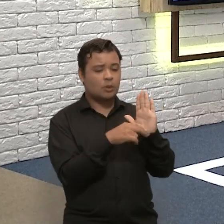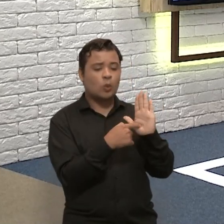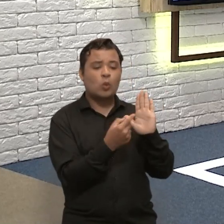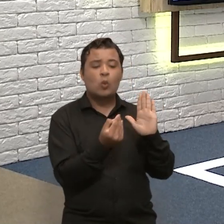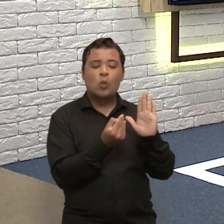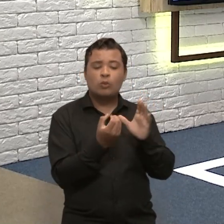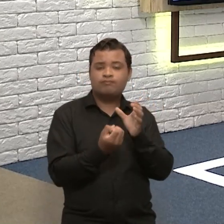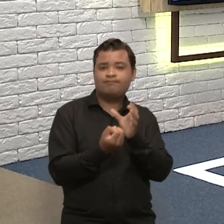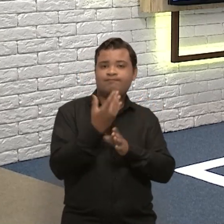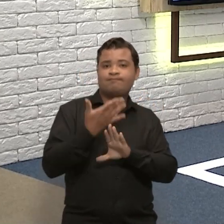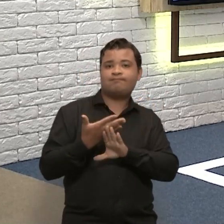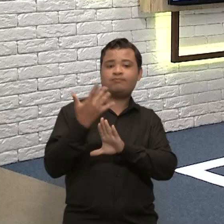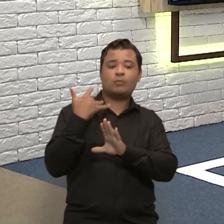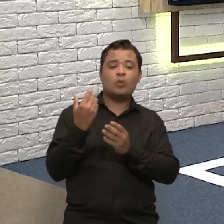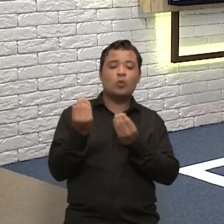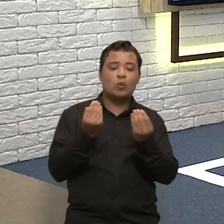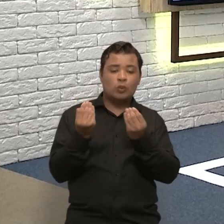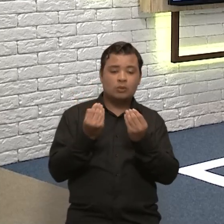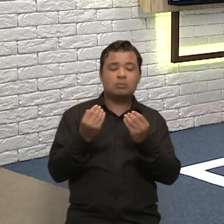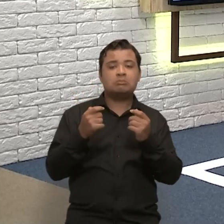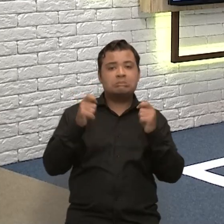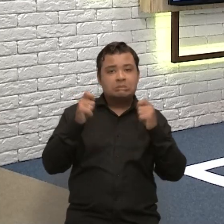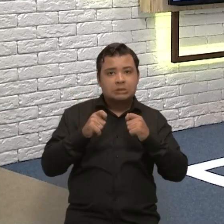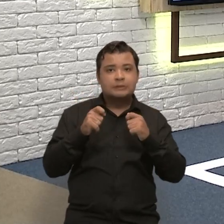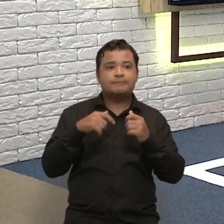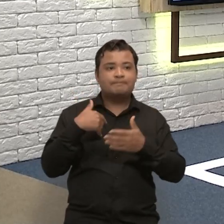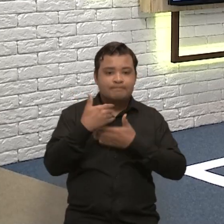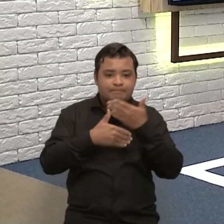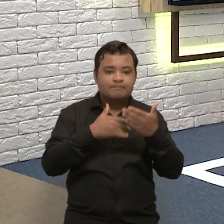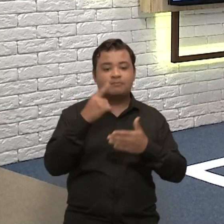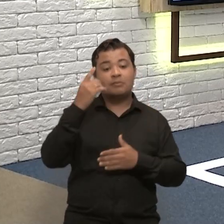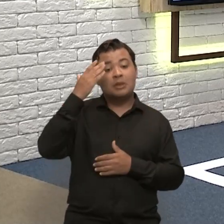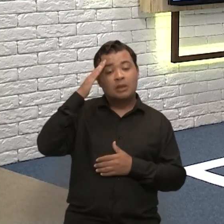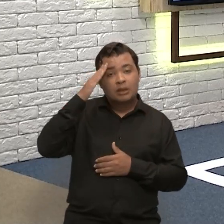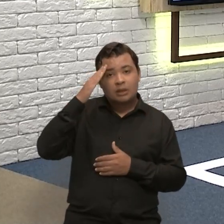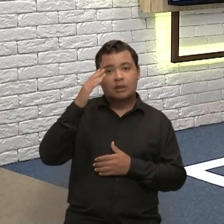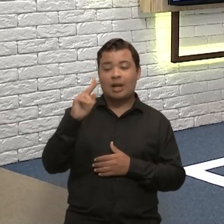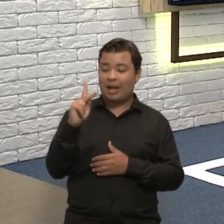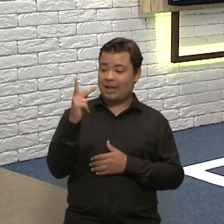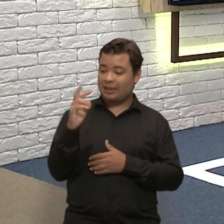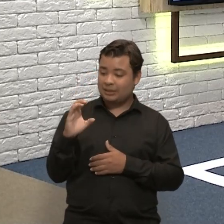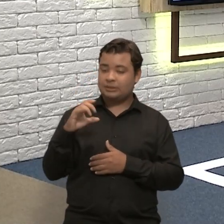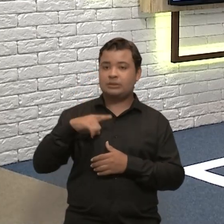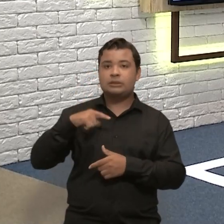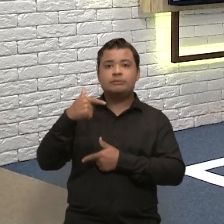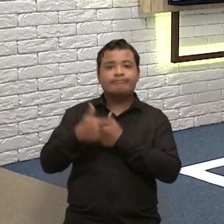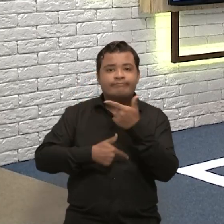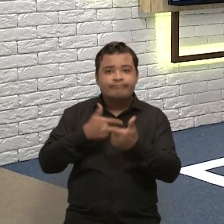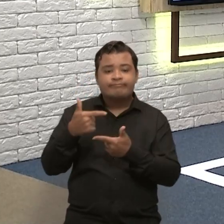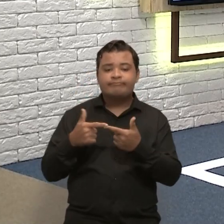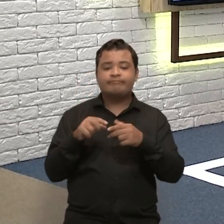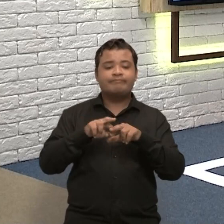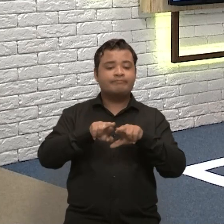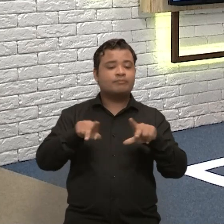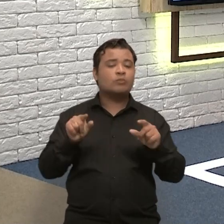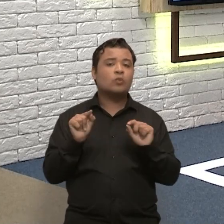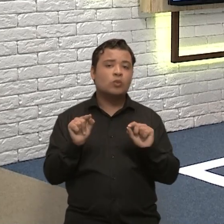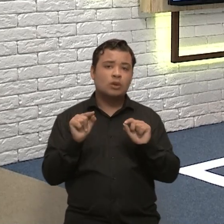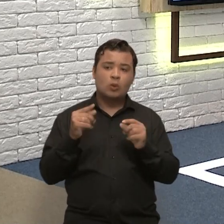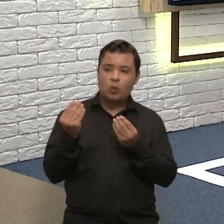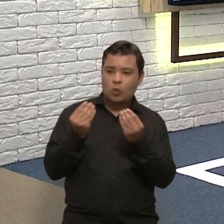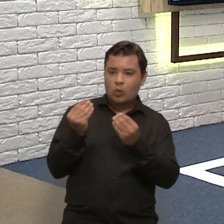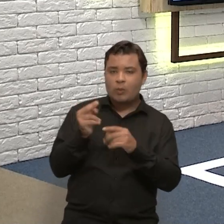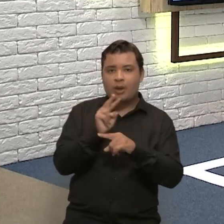foi criado, para que a gente possa entender um pouco mais as ações do HC em relação ao atendimento,